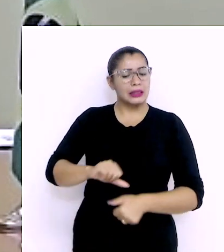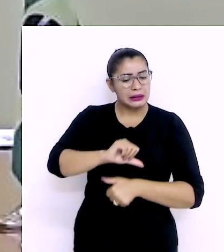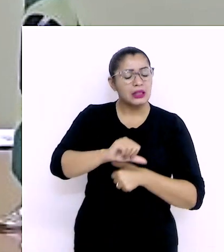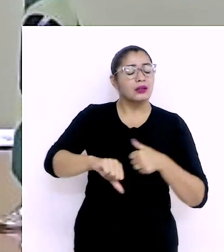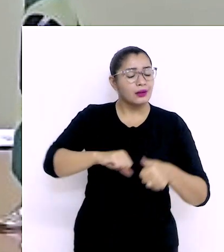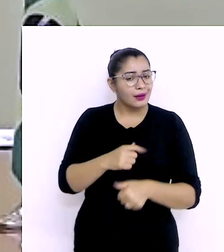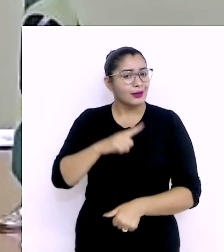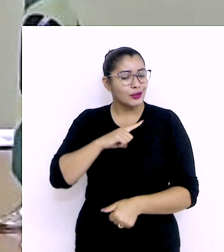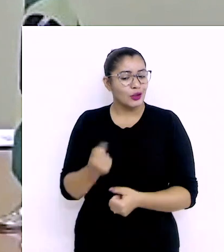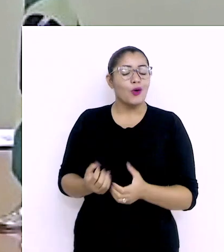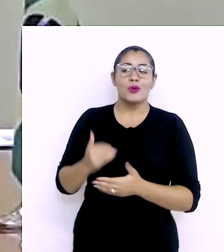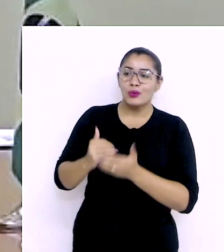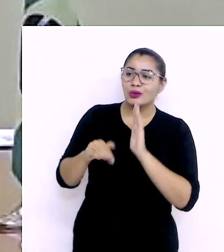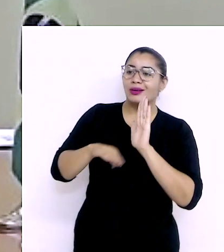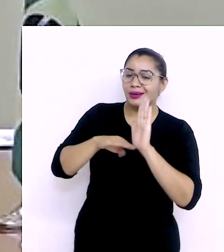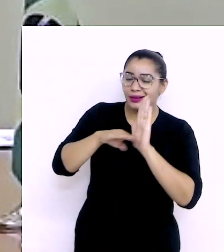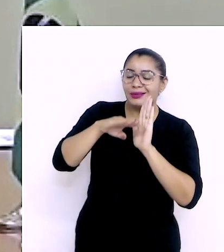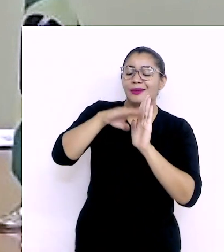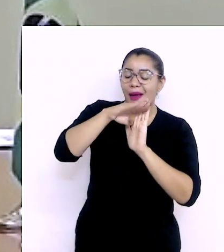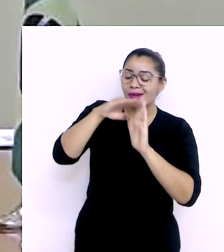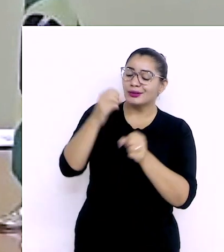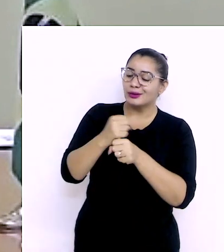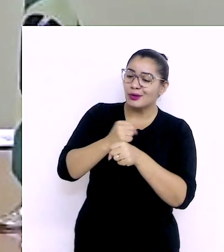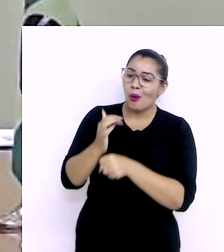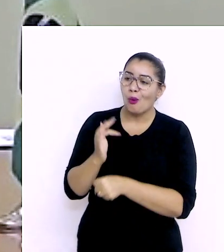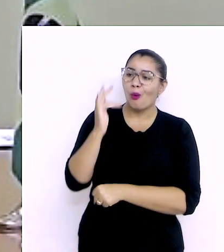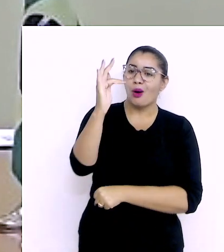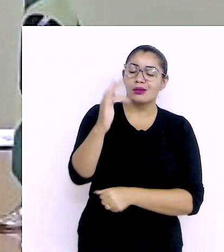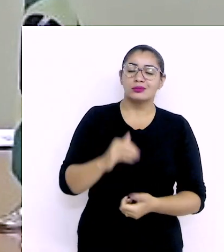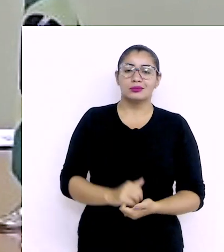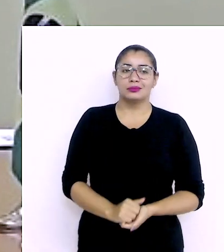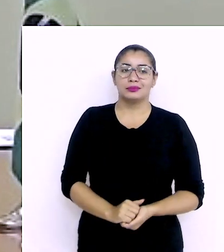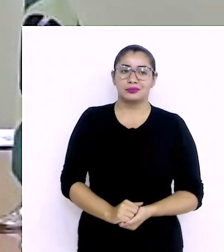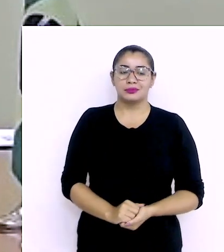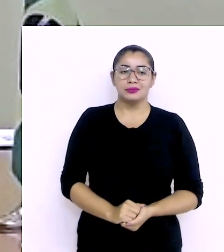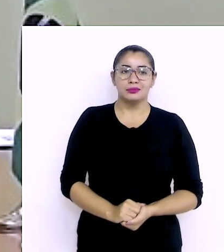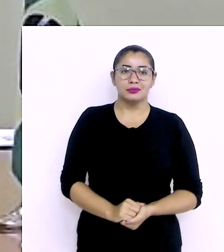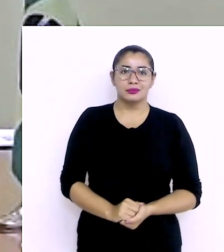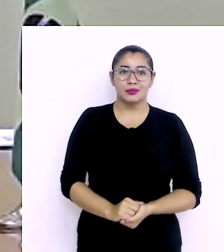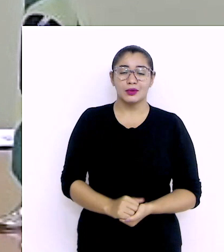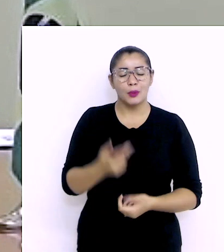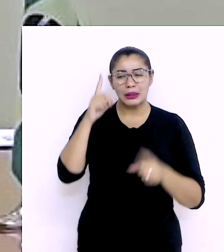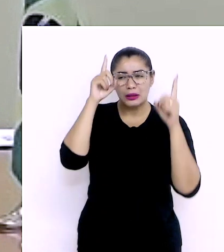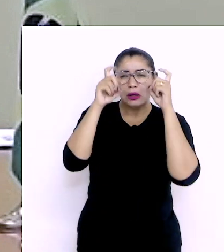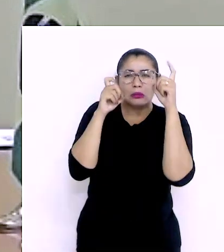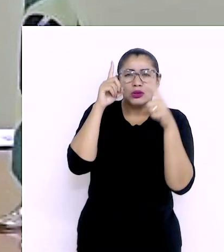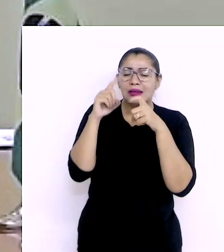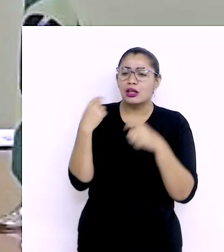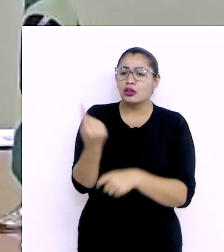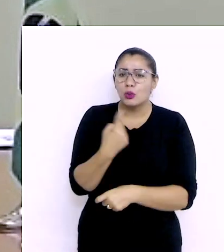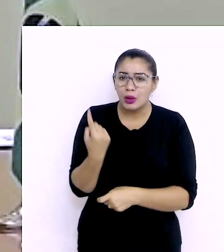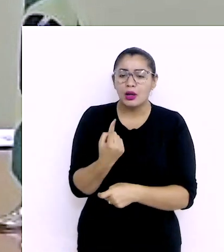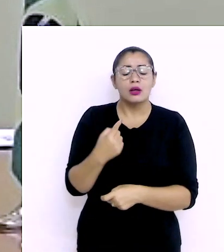dessas emissões ao longo dos próximos anos, o que, evidentemente, é um elemento de preocupação para todos, e inclusive